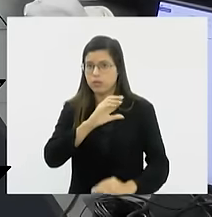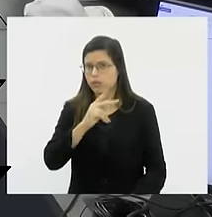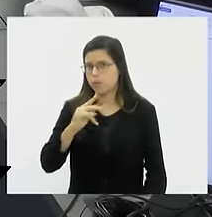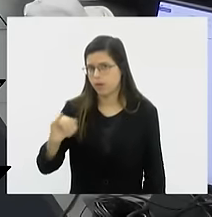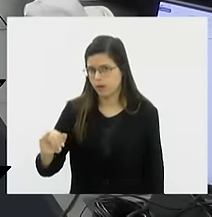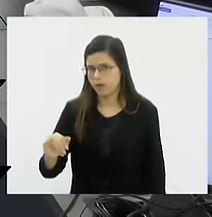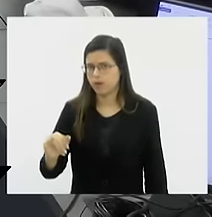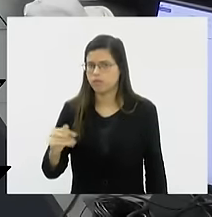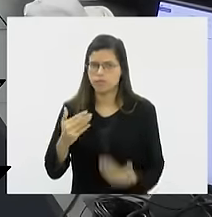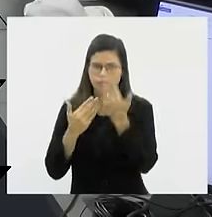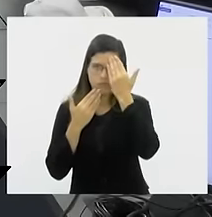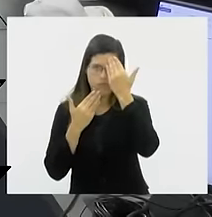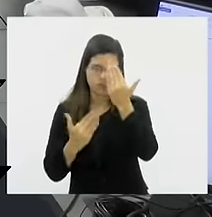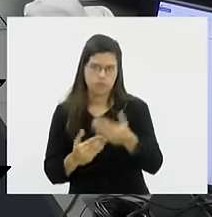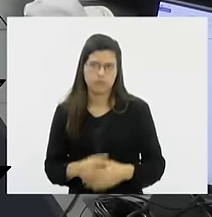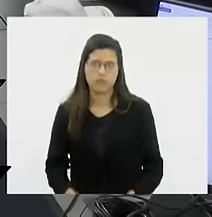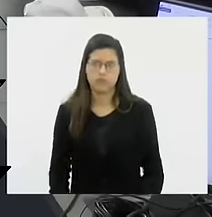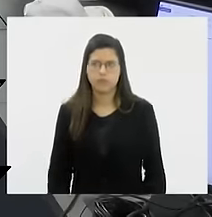inquérito. Obrigado.